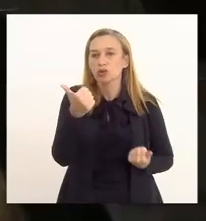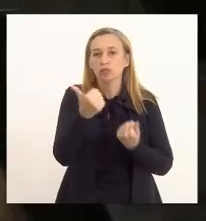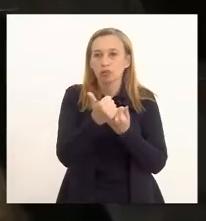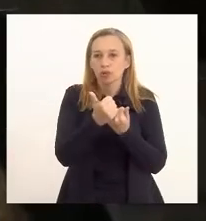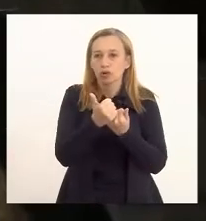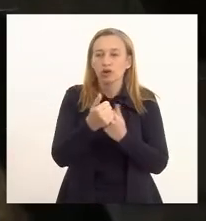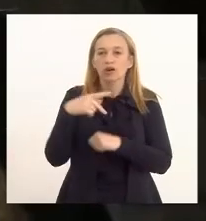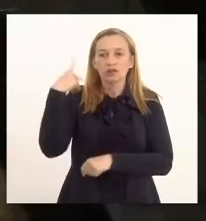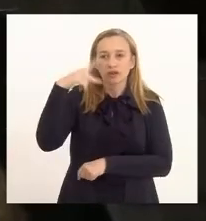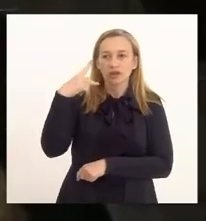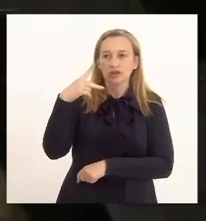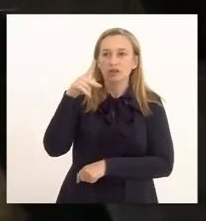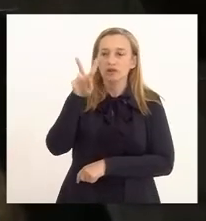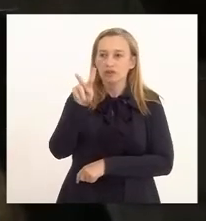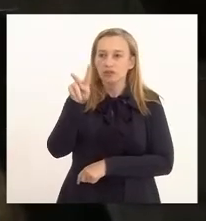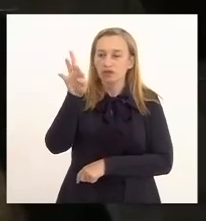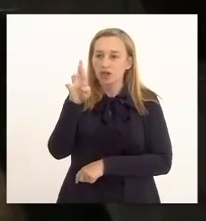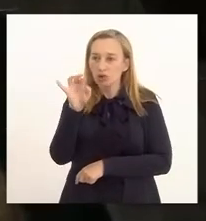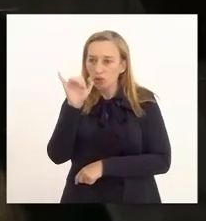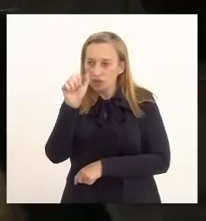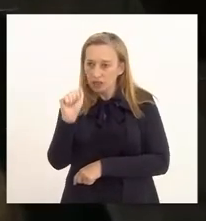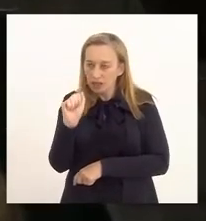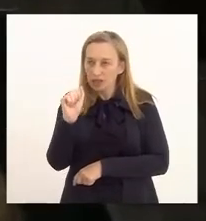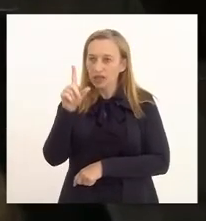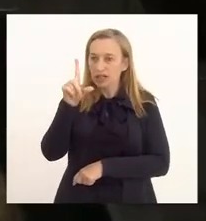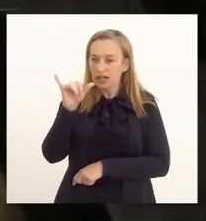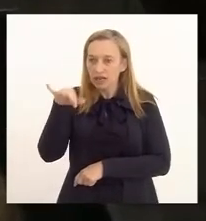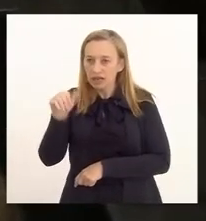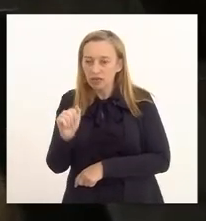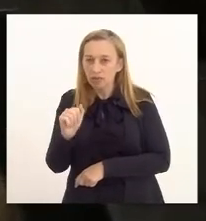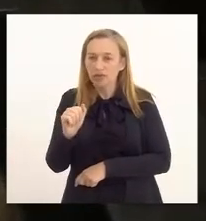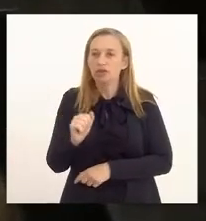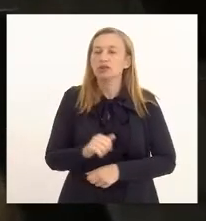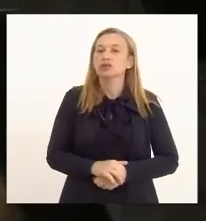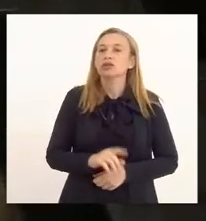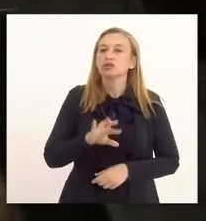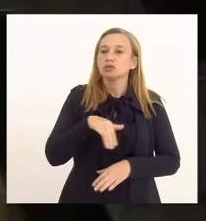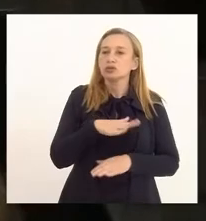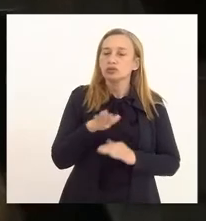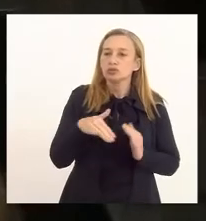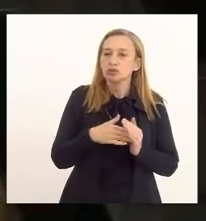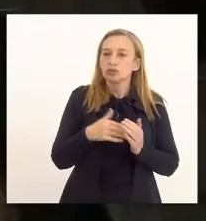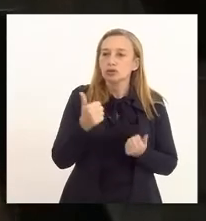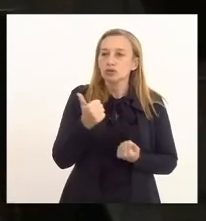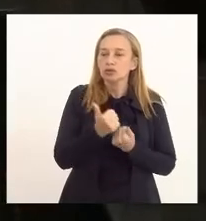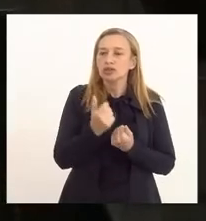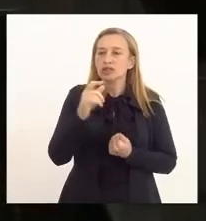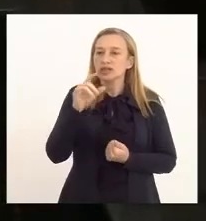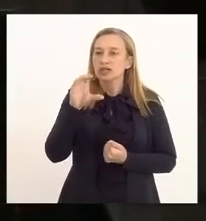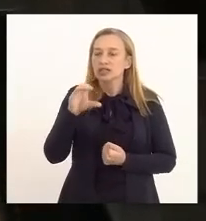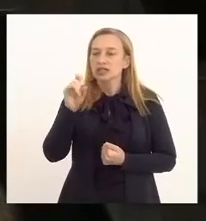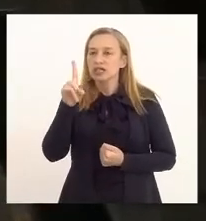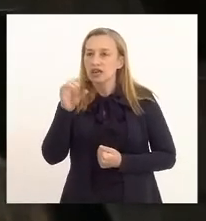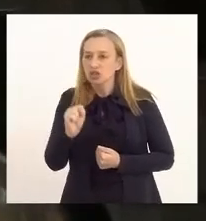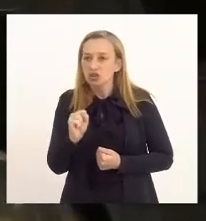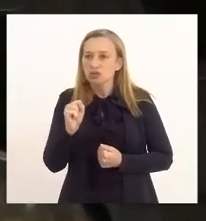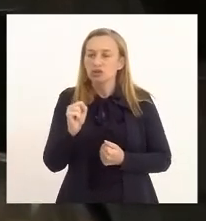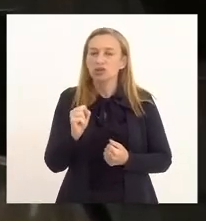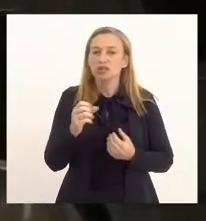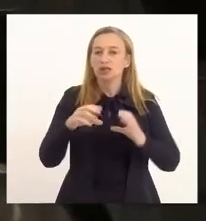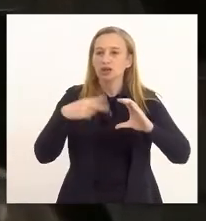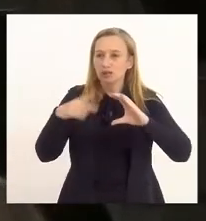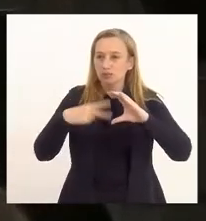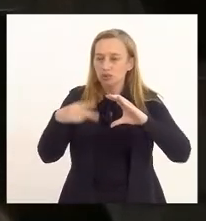à vereadora Verônica Lima, todo apoio à moção de repúdio ao senhor Sérgio Camargo e que a Câmara Municipal de